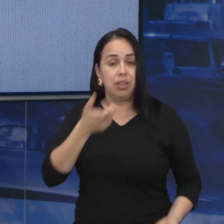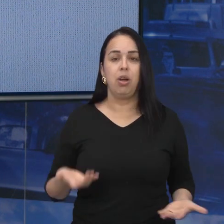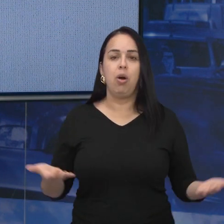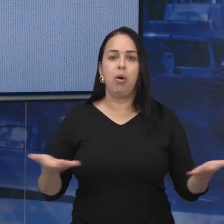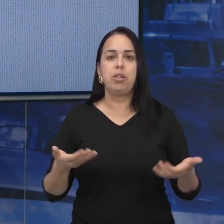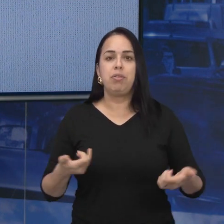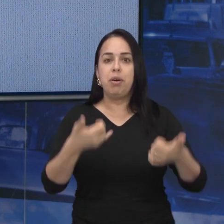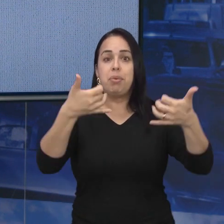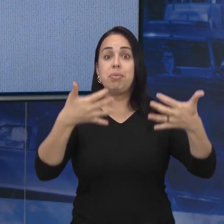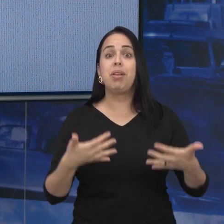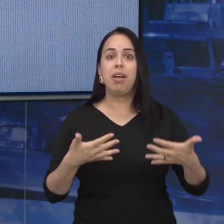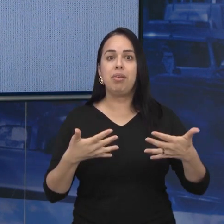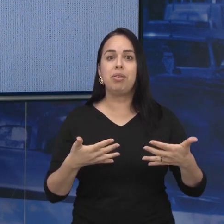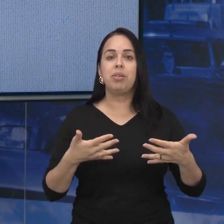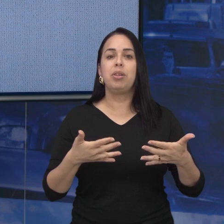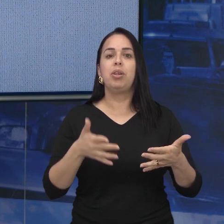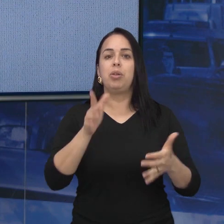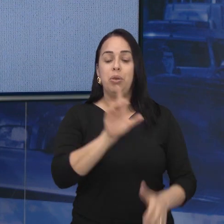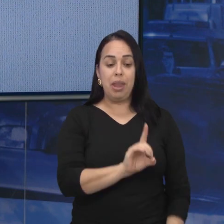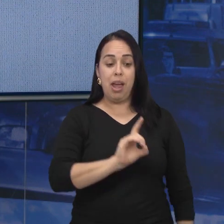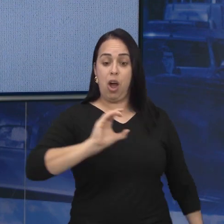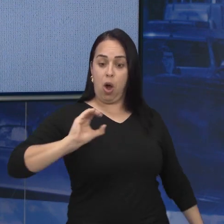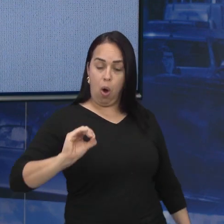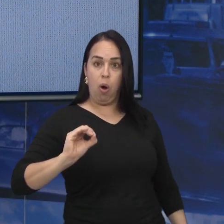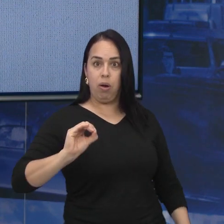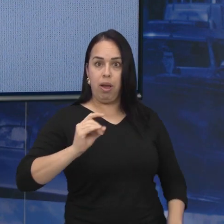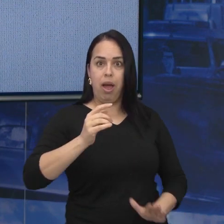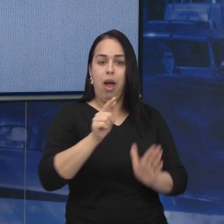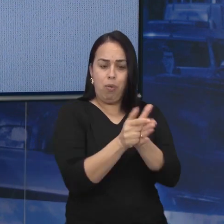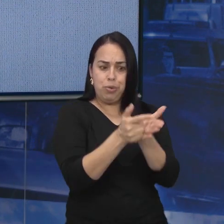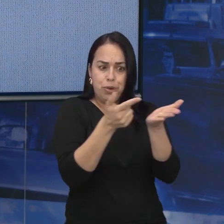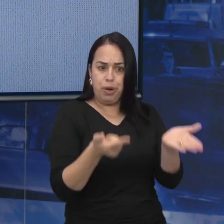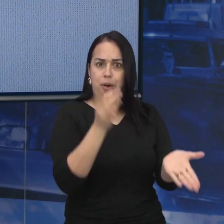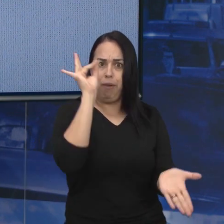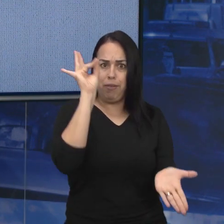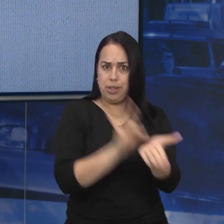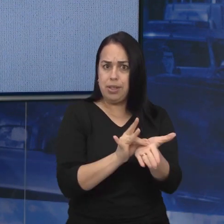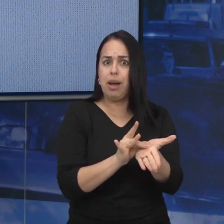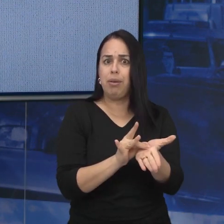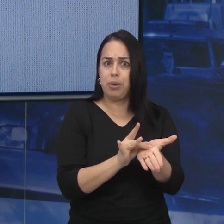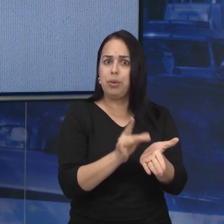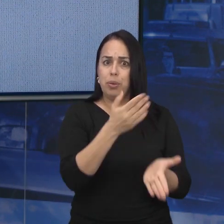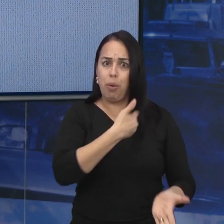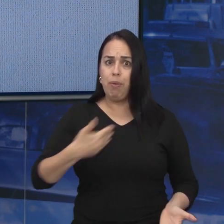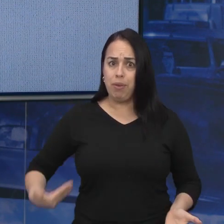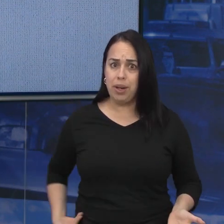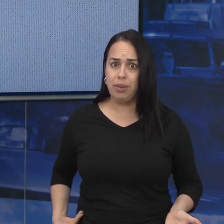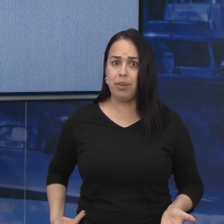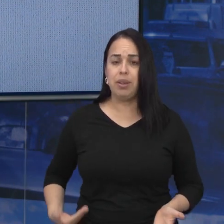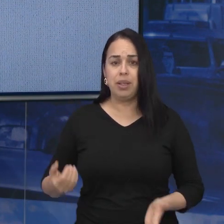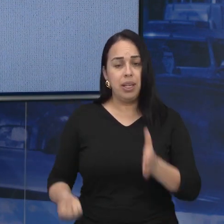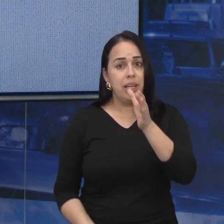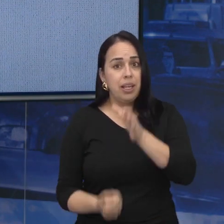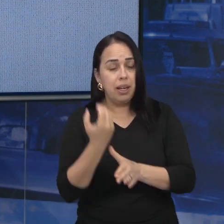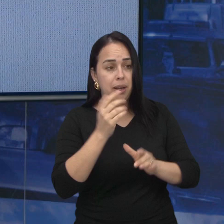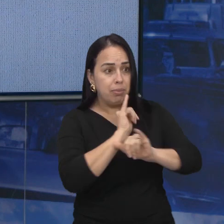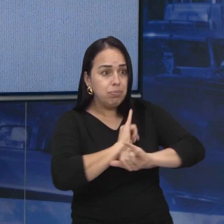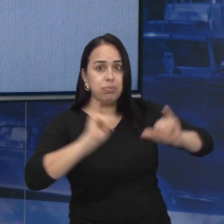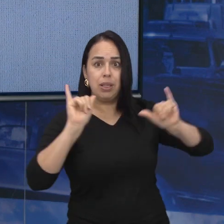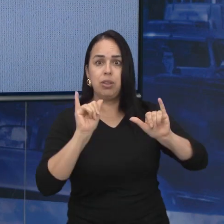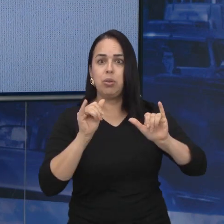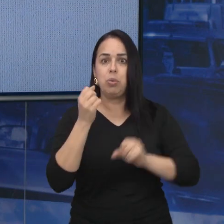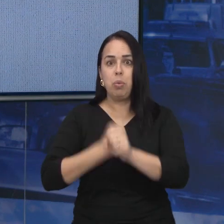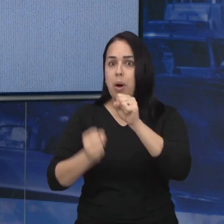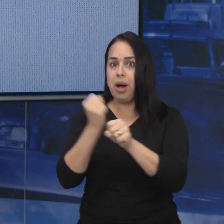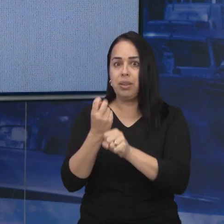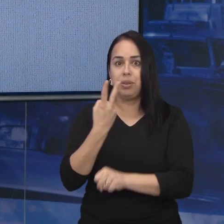Hoje vamos falar sobre o Diário Oficial Legislativo, que é publicado desde 2022 e usado para informar